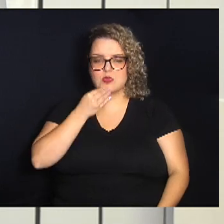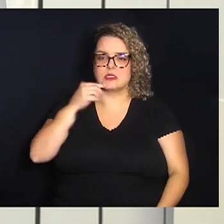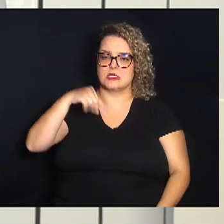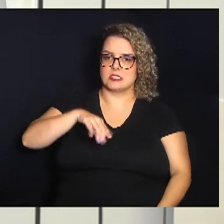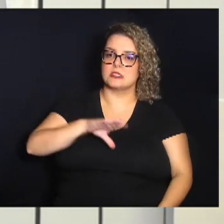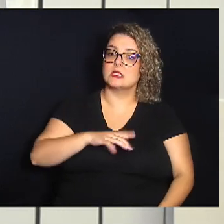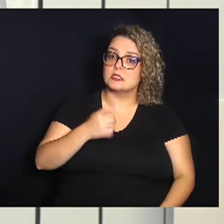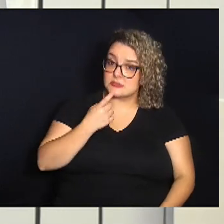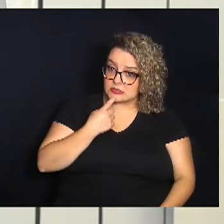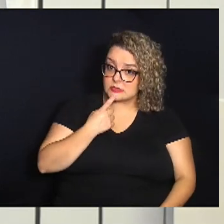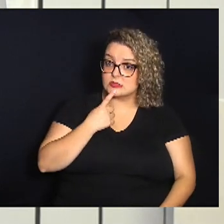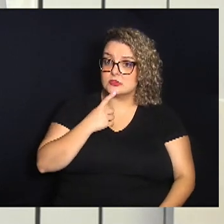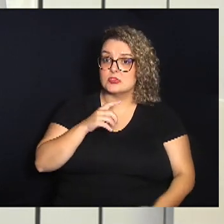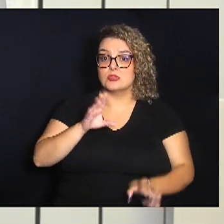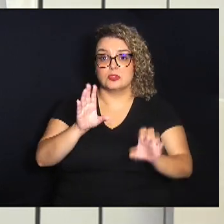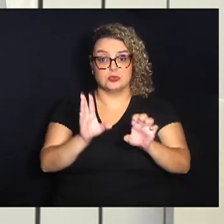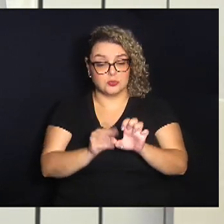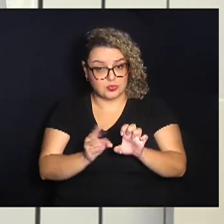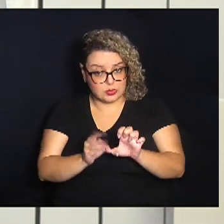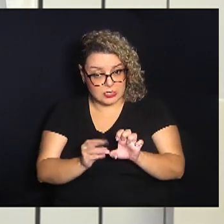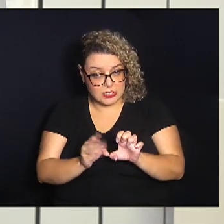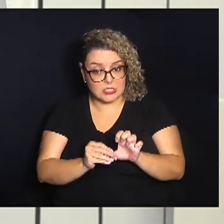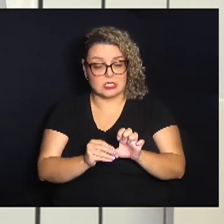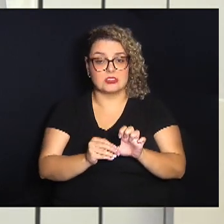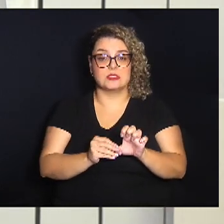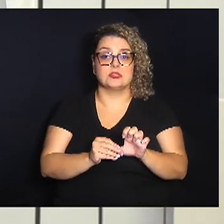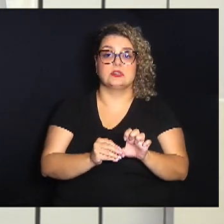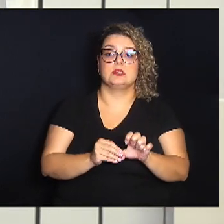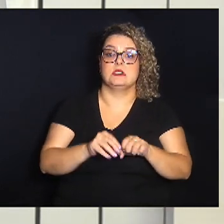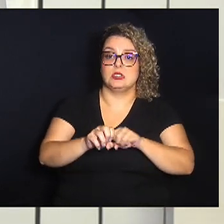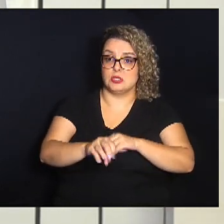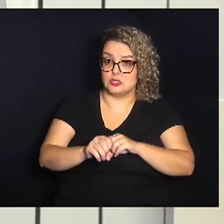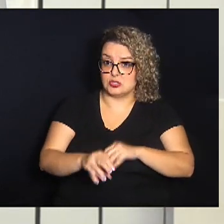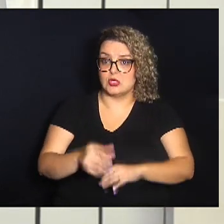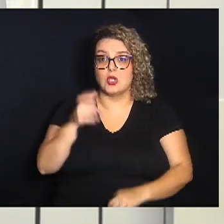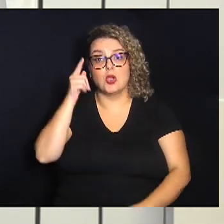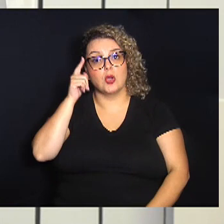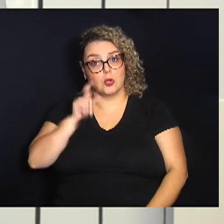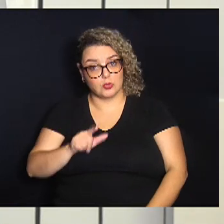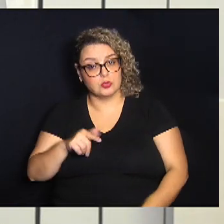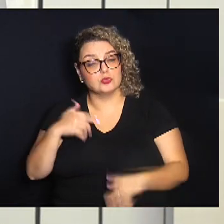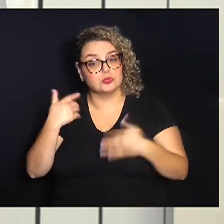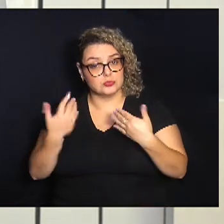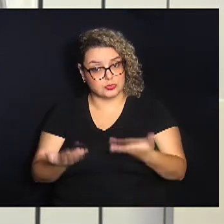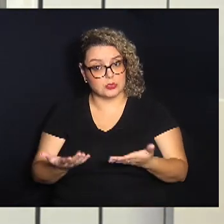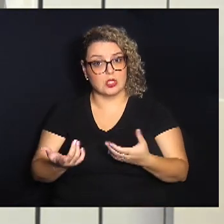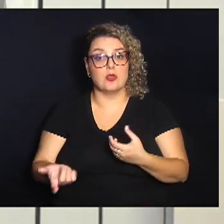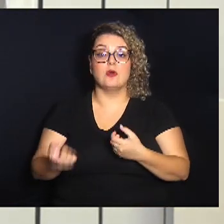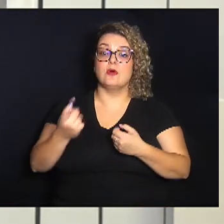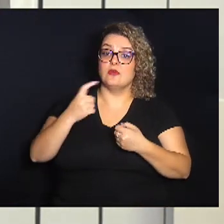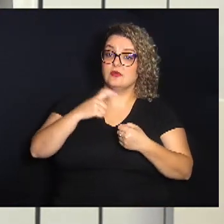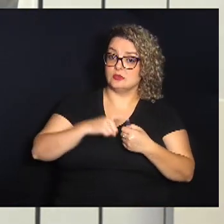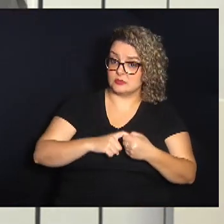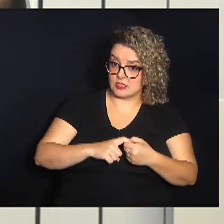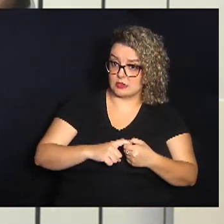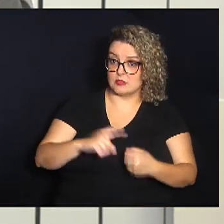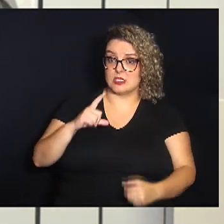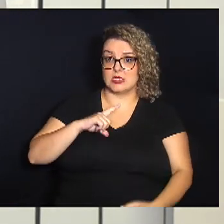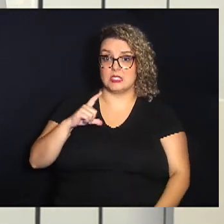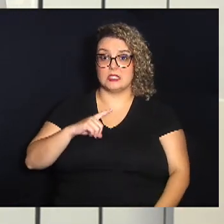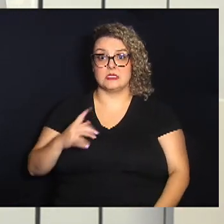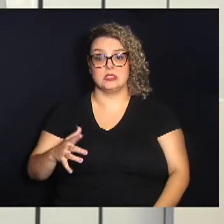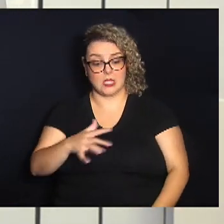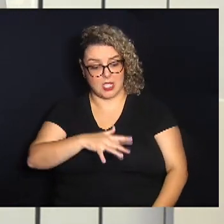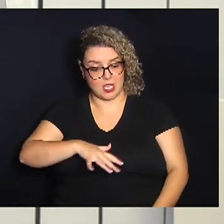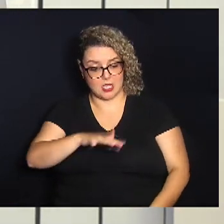de Campinas através do EJA, deste ensino que você consegue então retomar para você ter condições no mercado